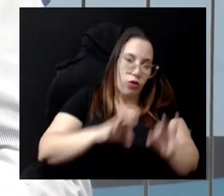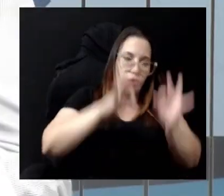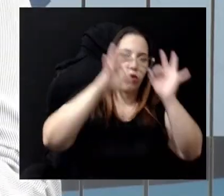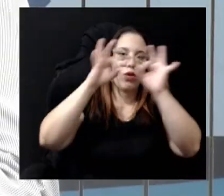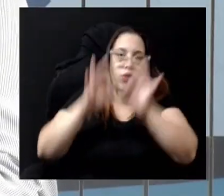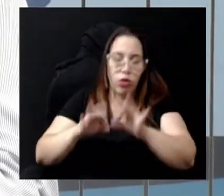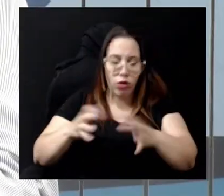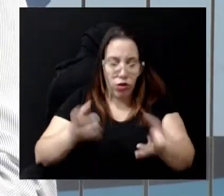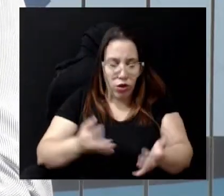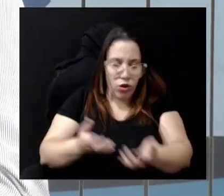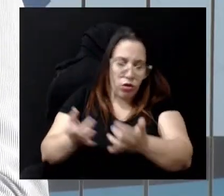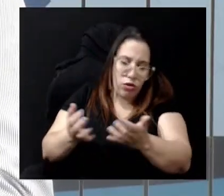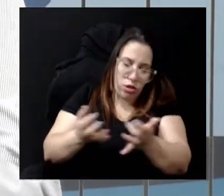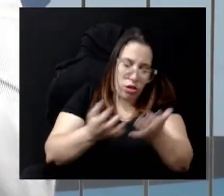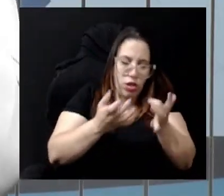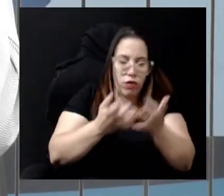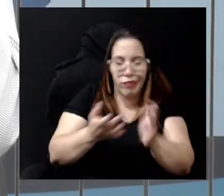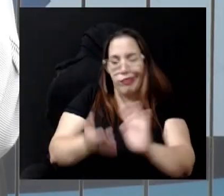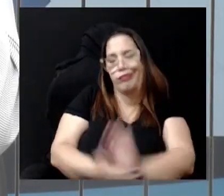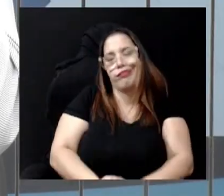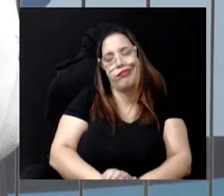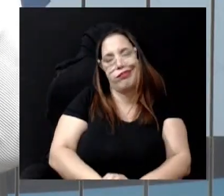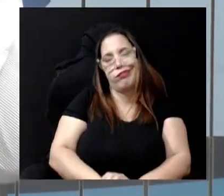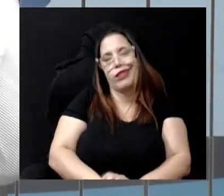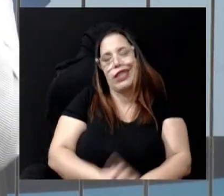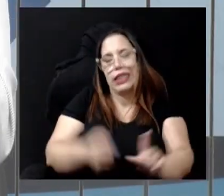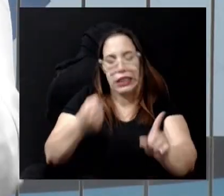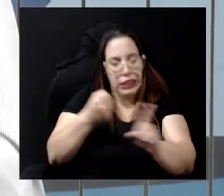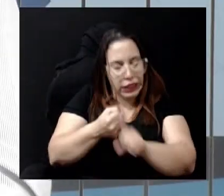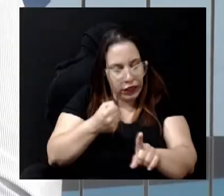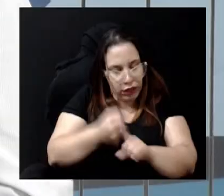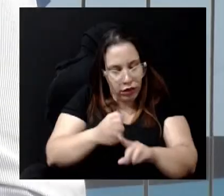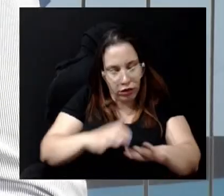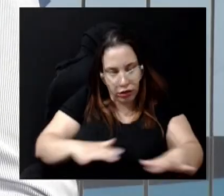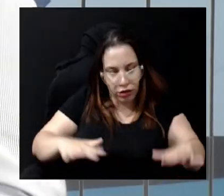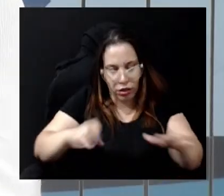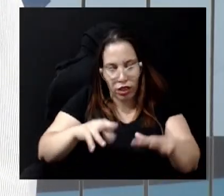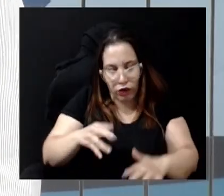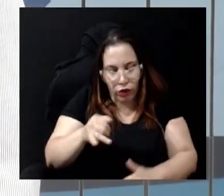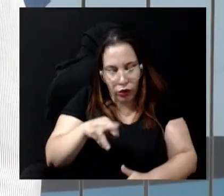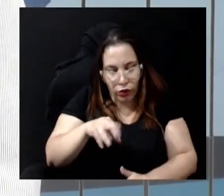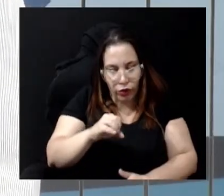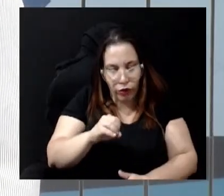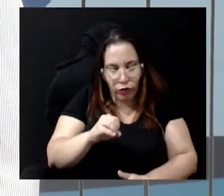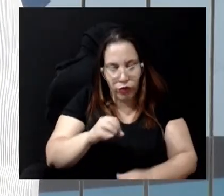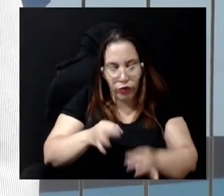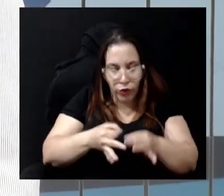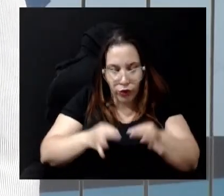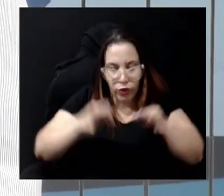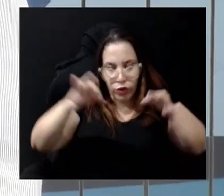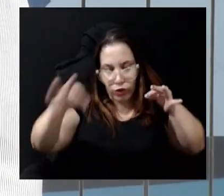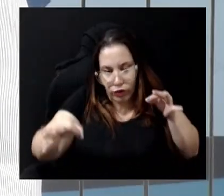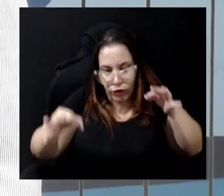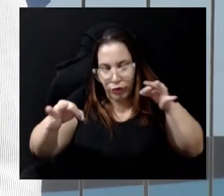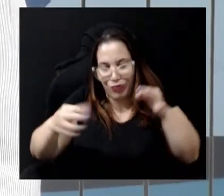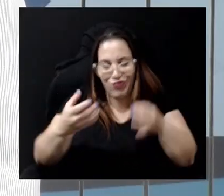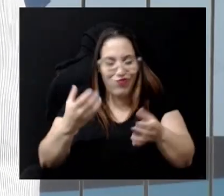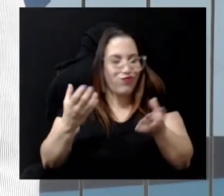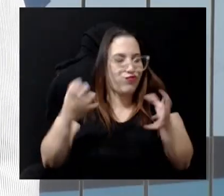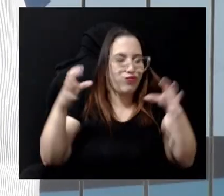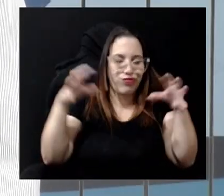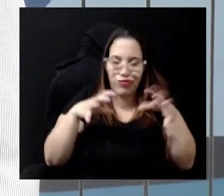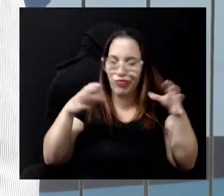queimadas, e isso obviamente impacta nos reservatórios. E aí pensando isso a médio e longo prazo, como as chuvas ainda não começaram, é provável que